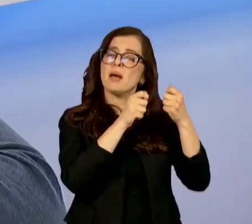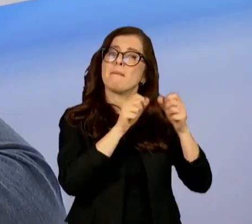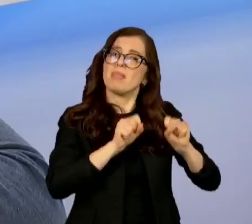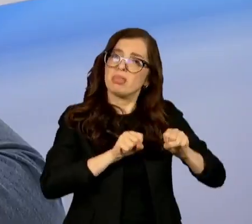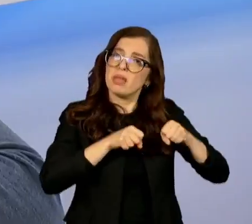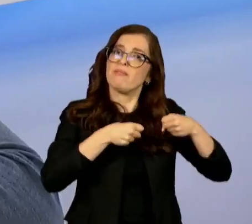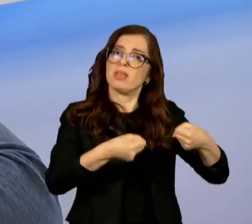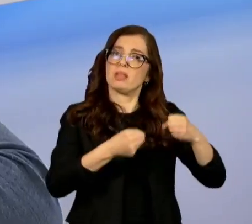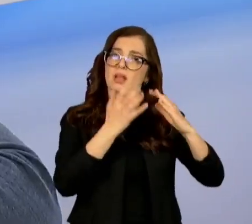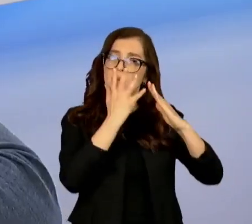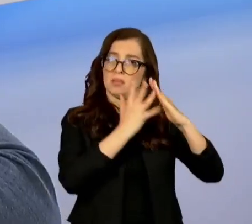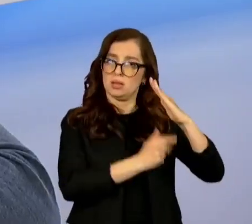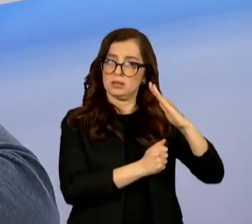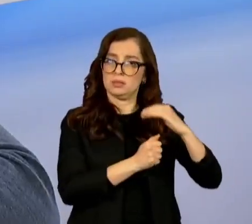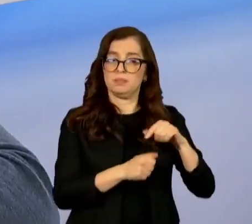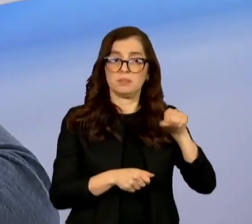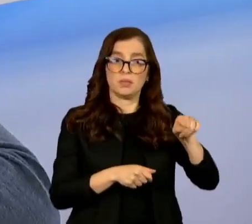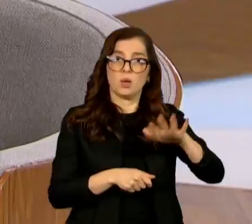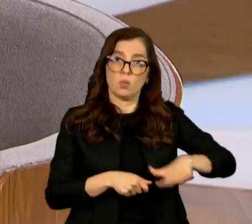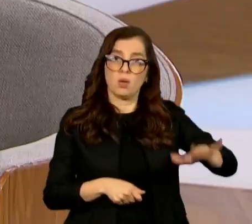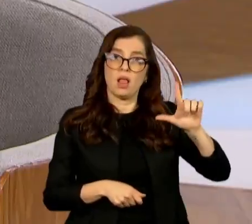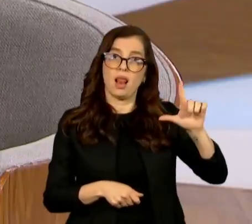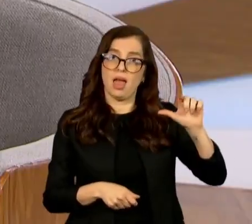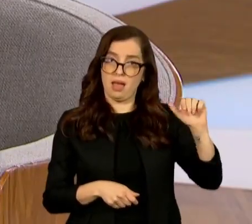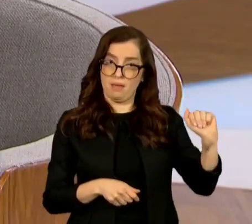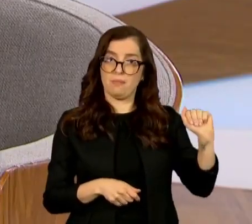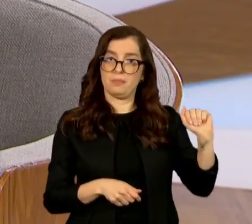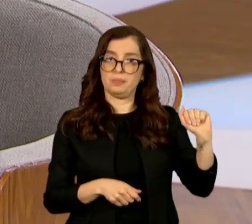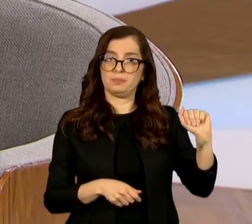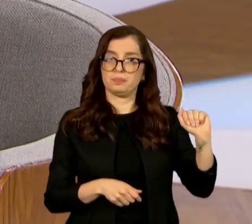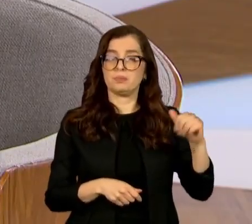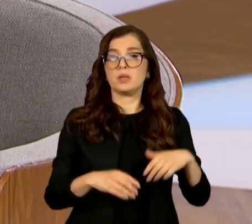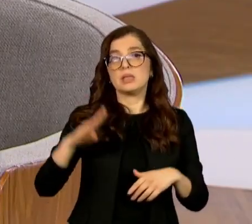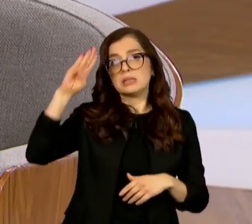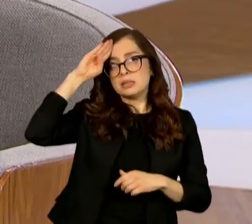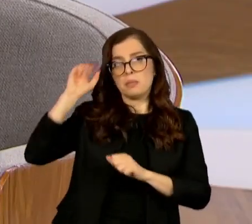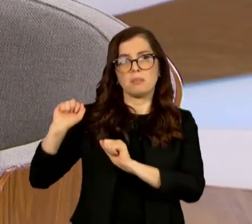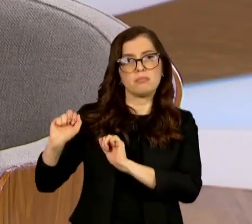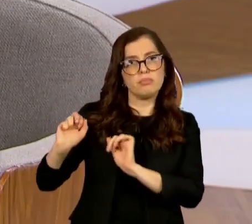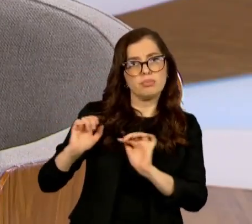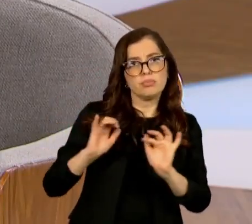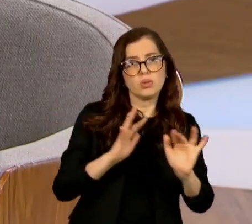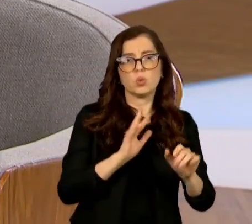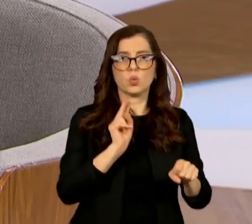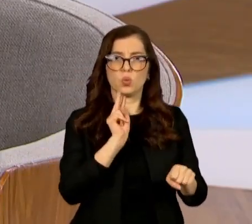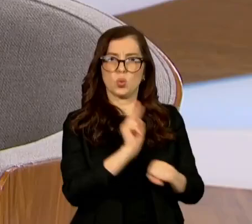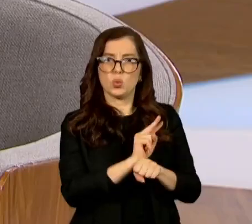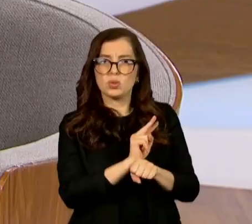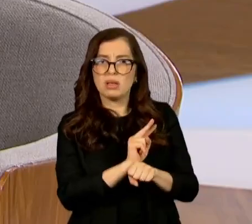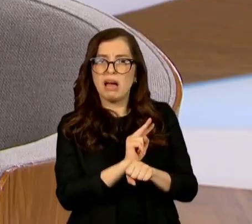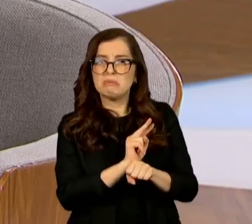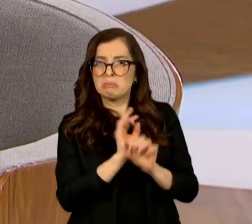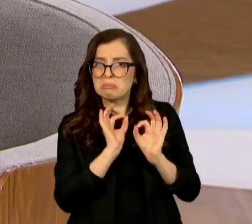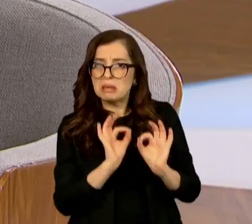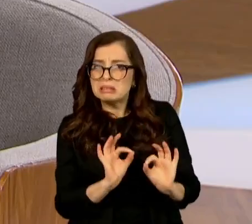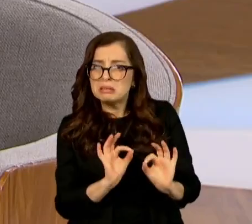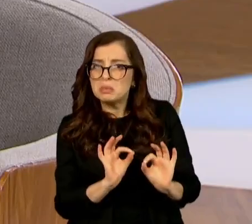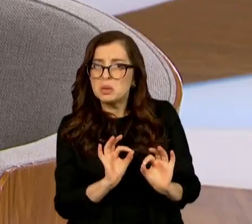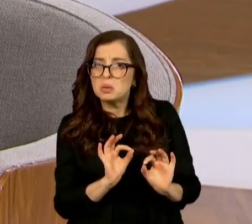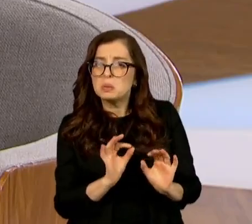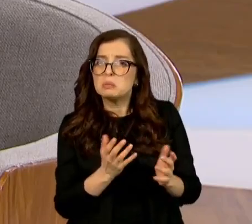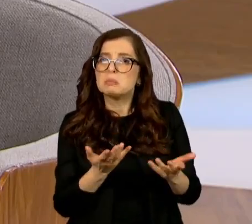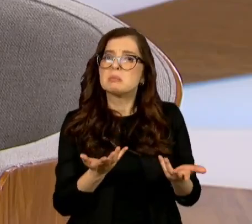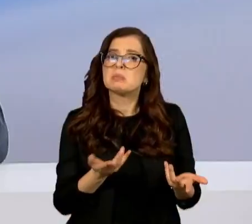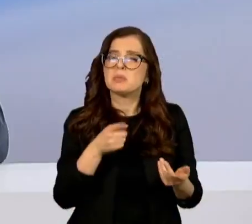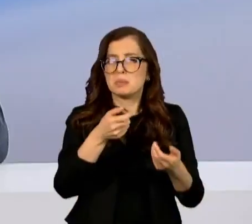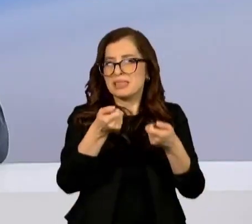Angeles é que a cidade estava sob ocupação militar. O senhor corrija-me se eu estiver errado ou se eu estiver sendo simplista, mas uma das suas definições